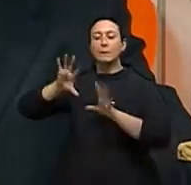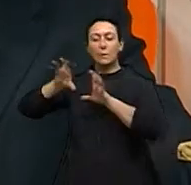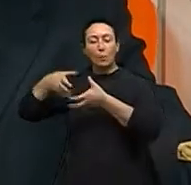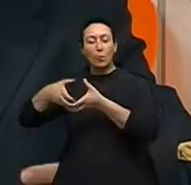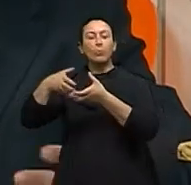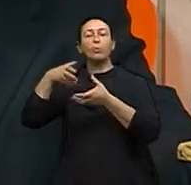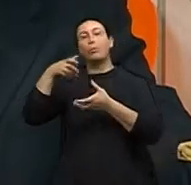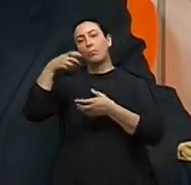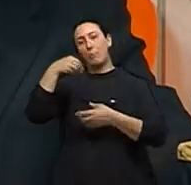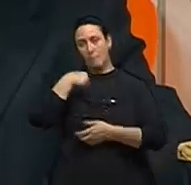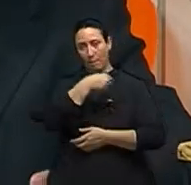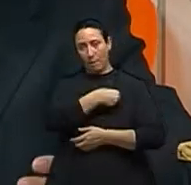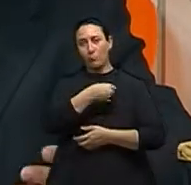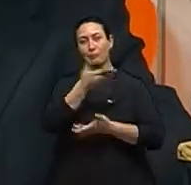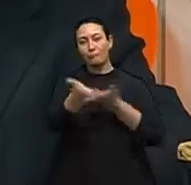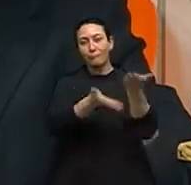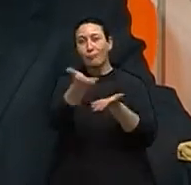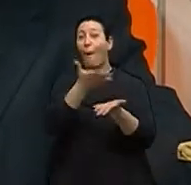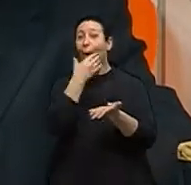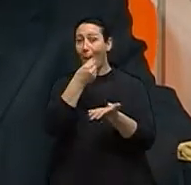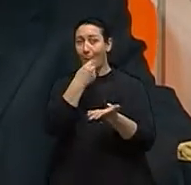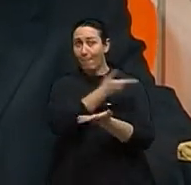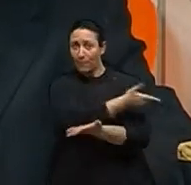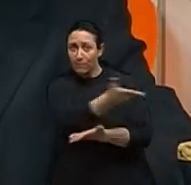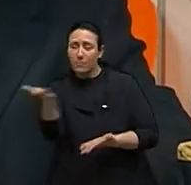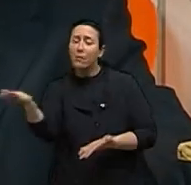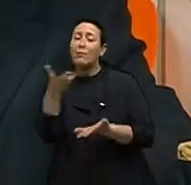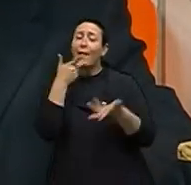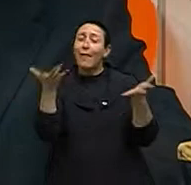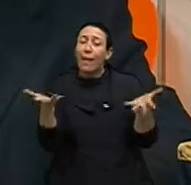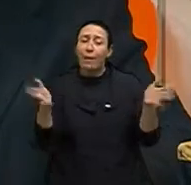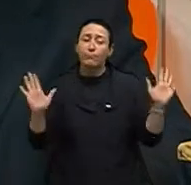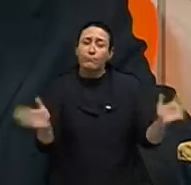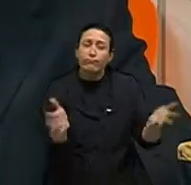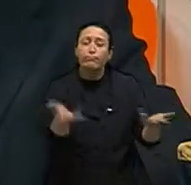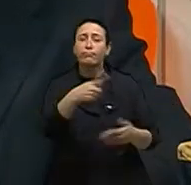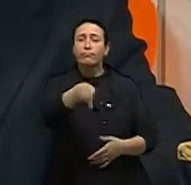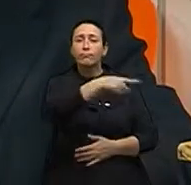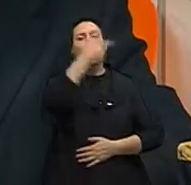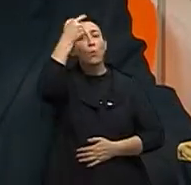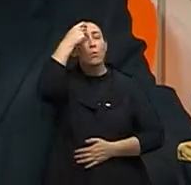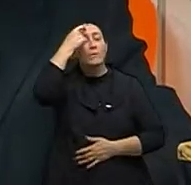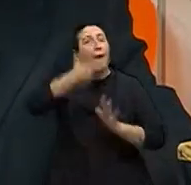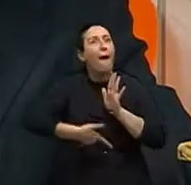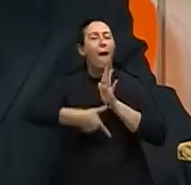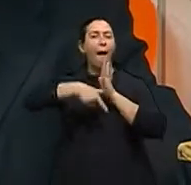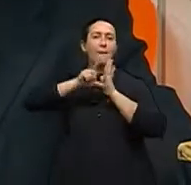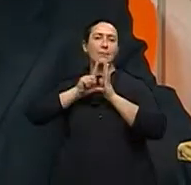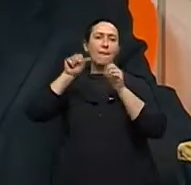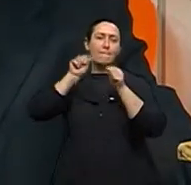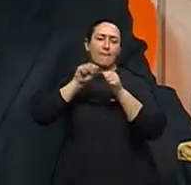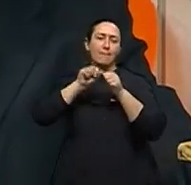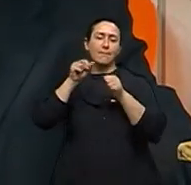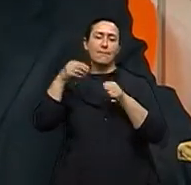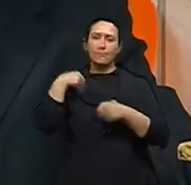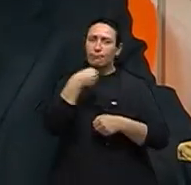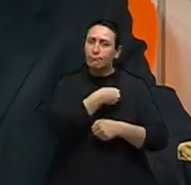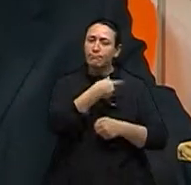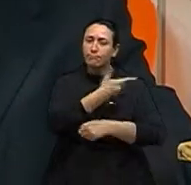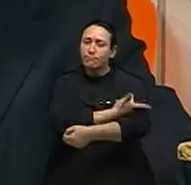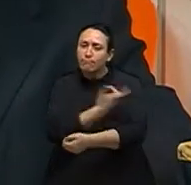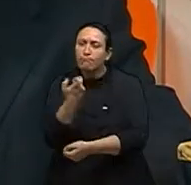conscientizar os homens de da importância do diagnóstico precoce uhum eh como foi citado no